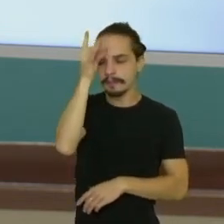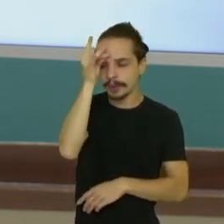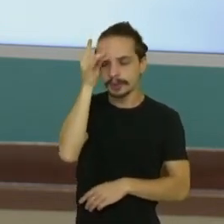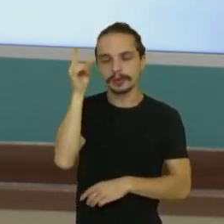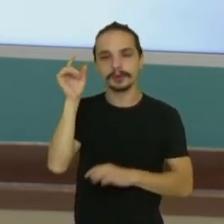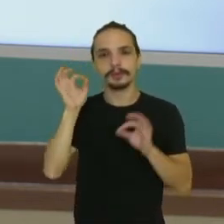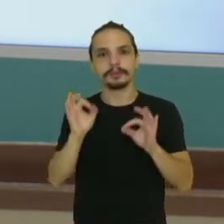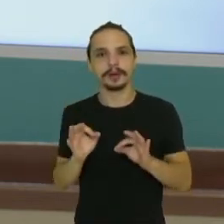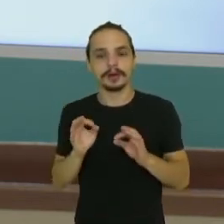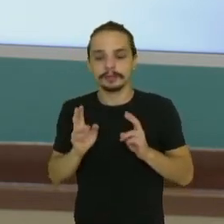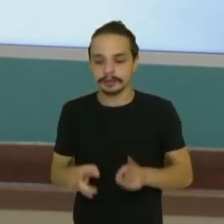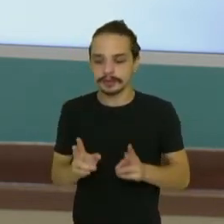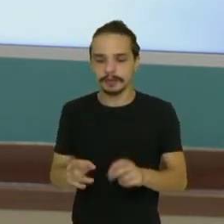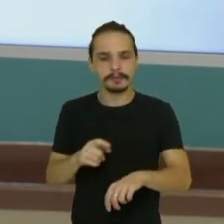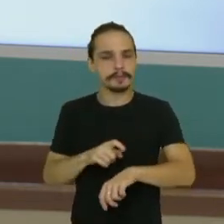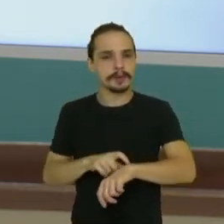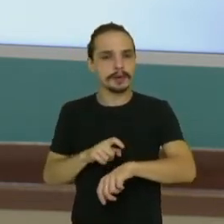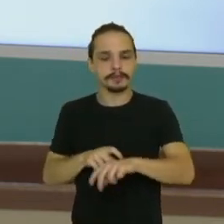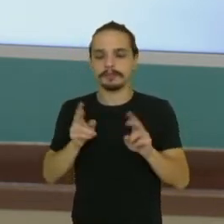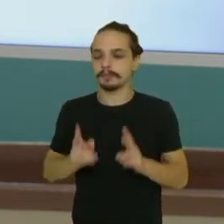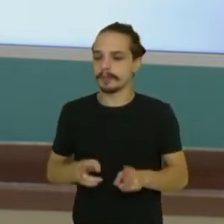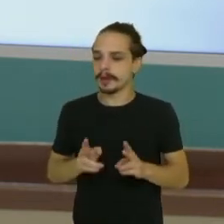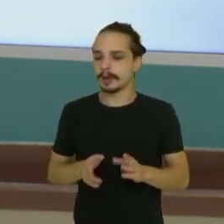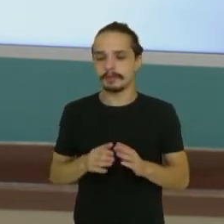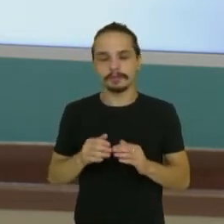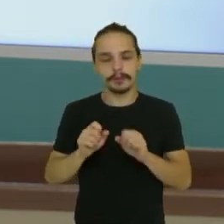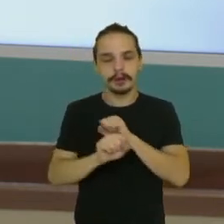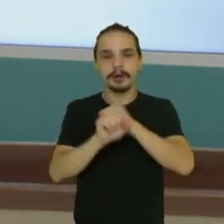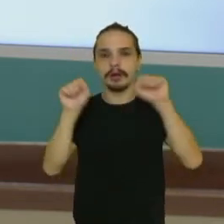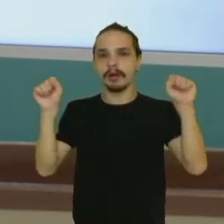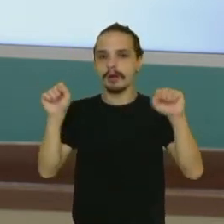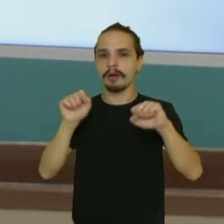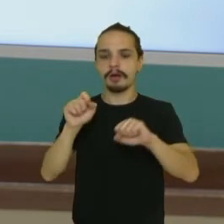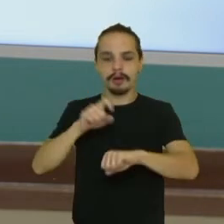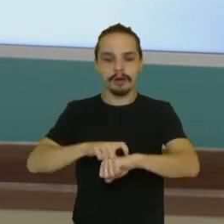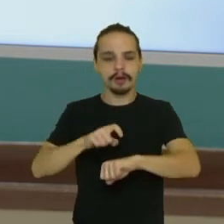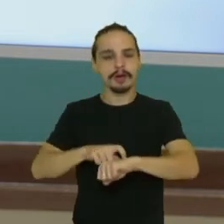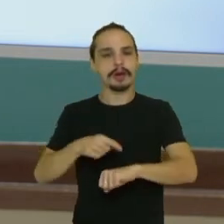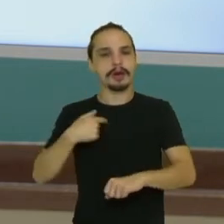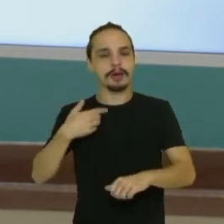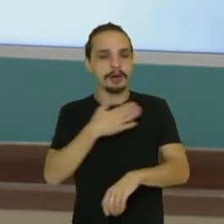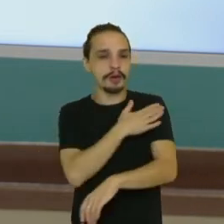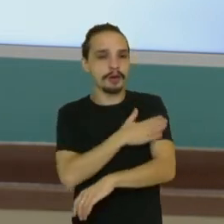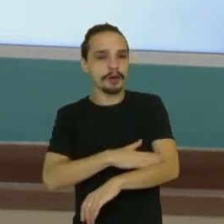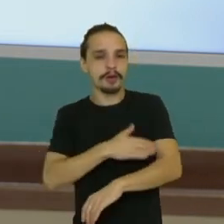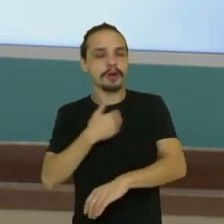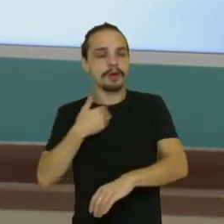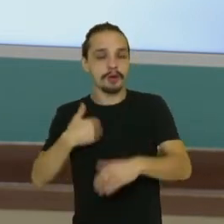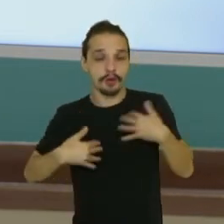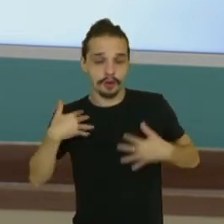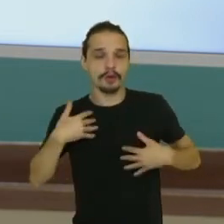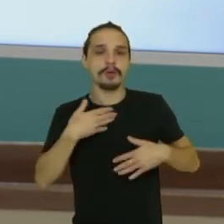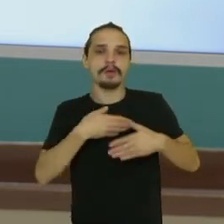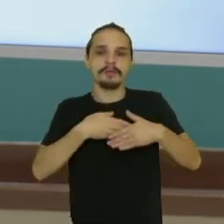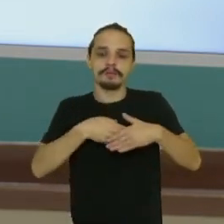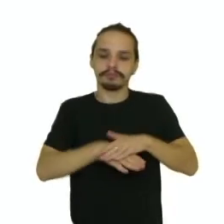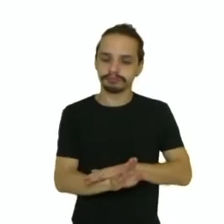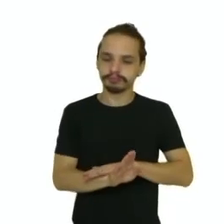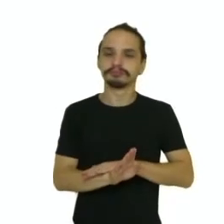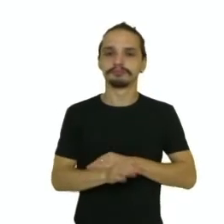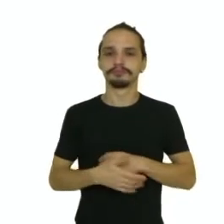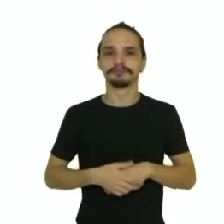sempre a rádio acordar sempre no mesmo horário porque o seu corpo ele vai se habituando com isso não é